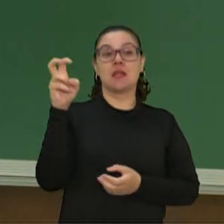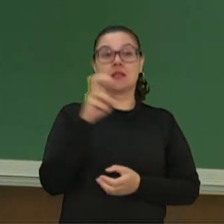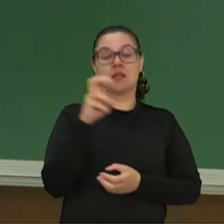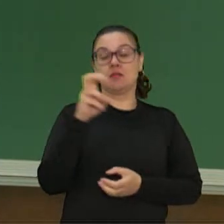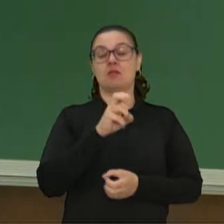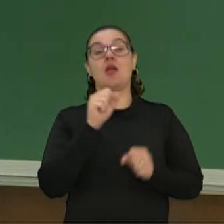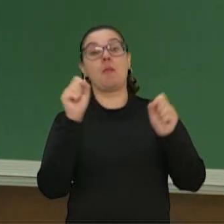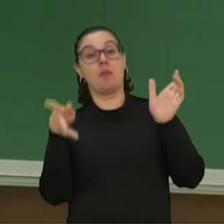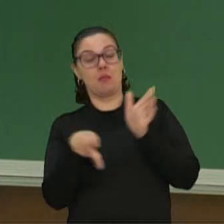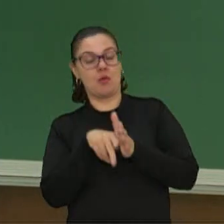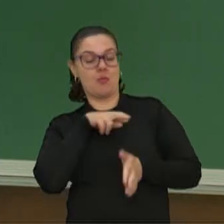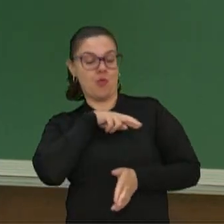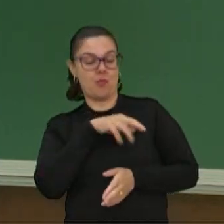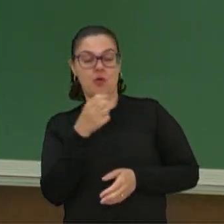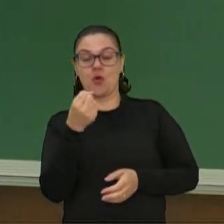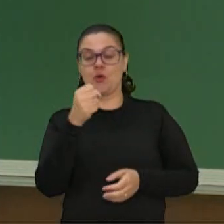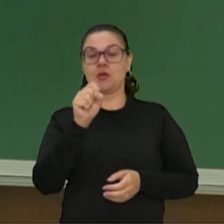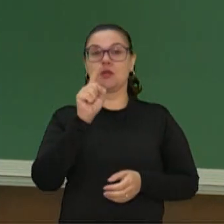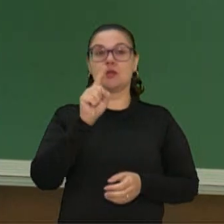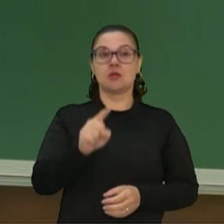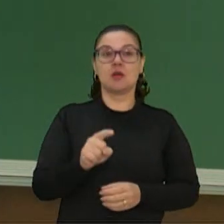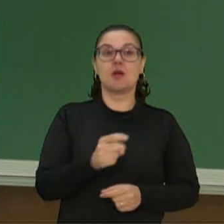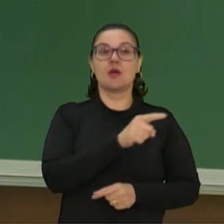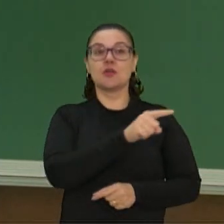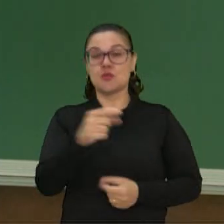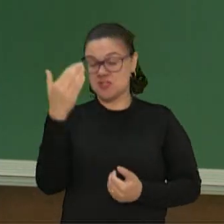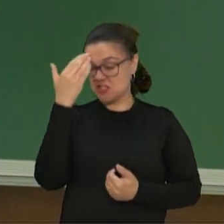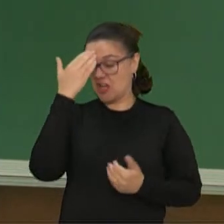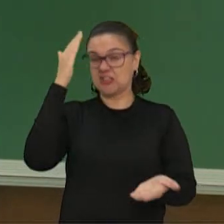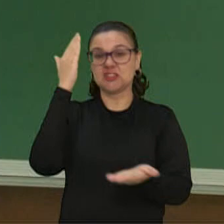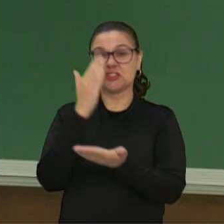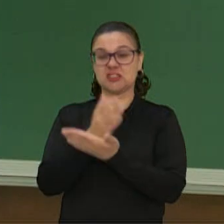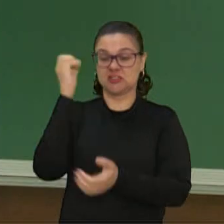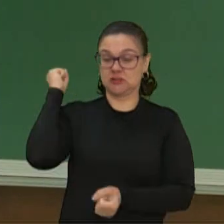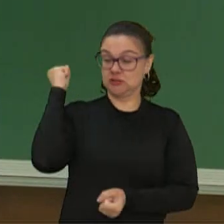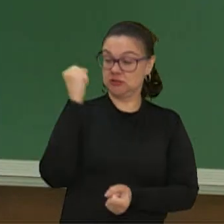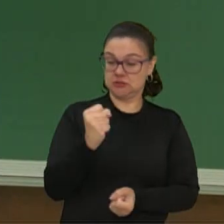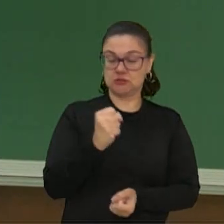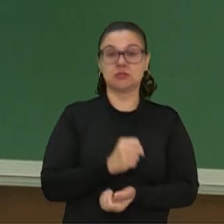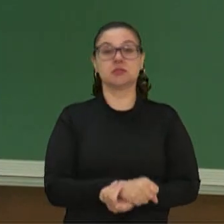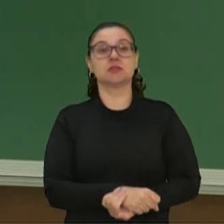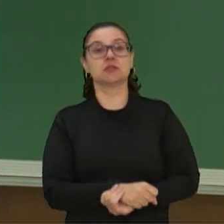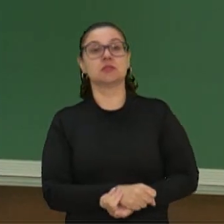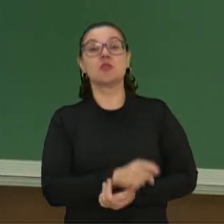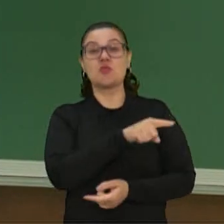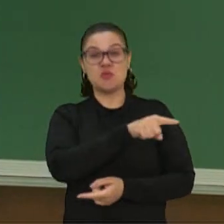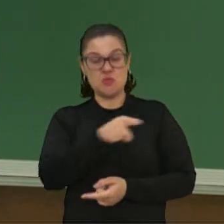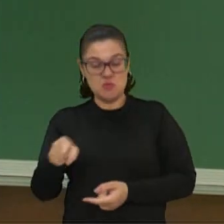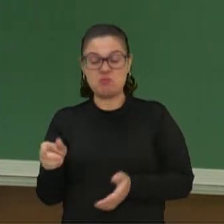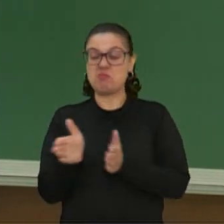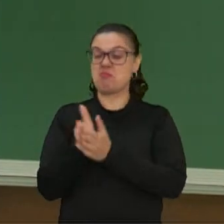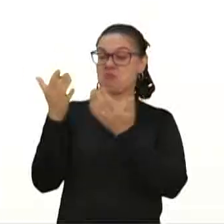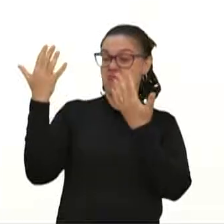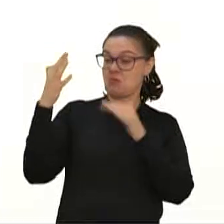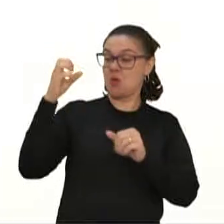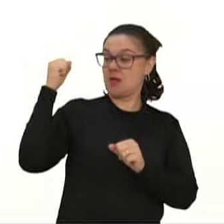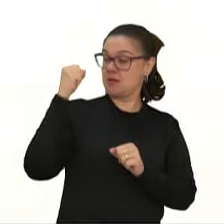romance 81, ou dos ilustres assassinos, dos ilustres